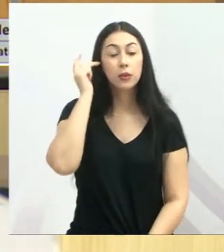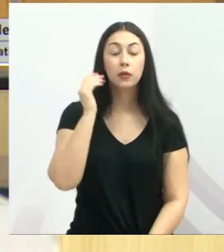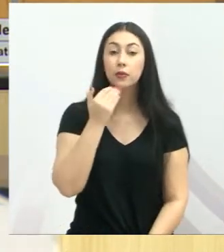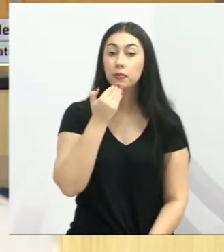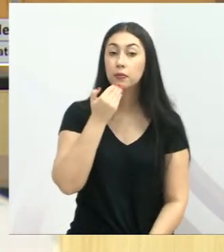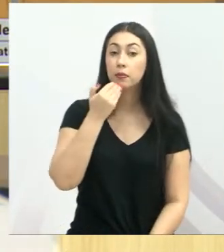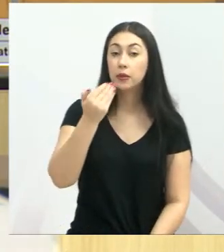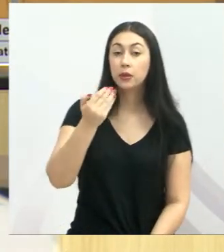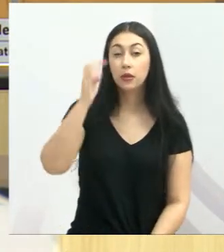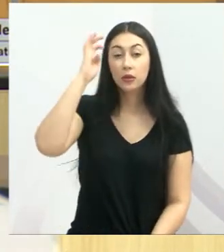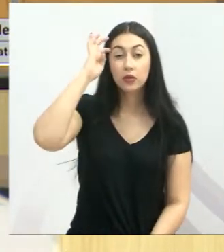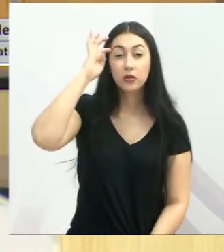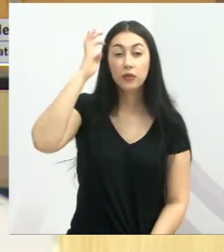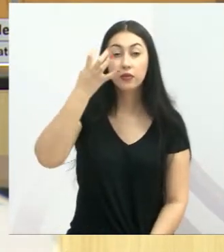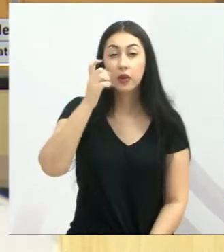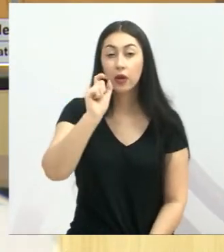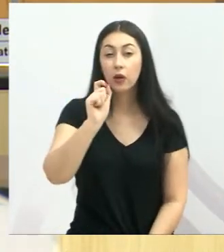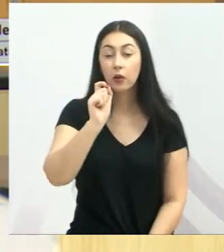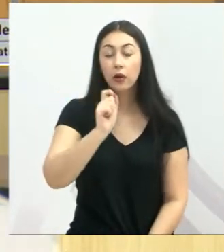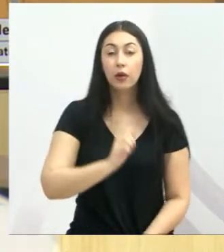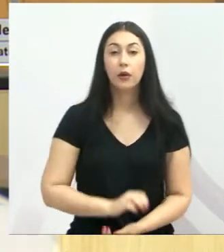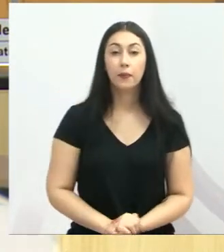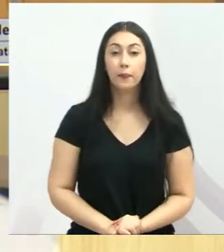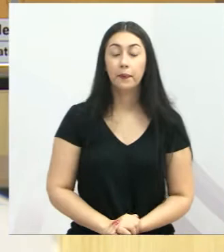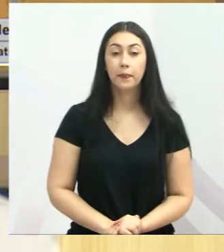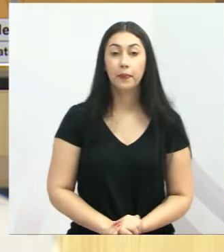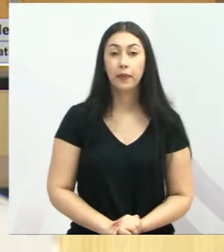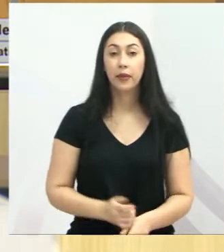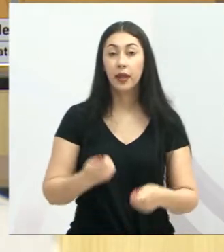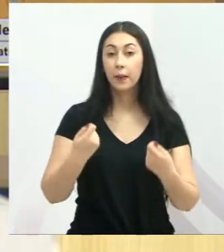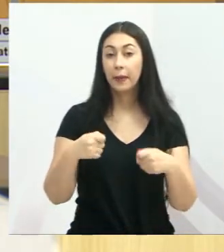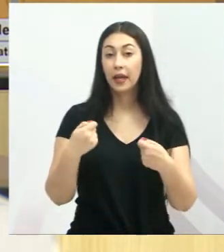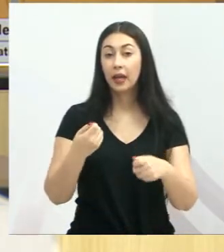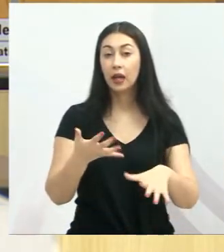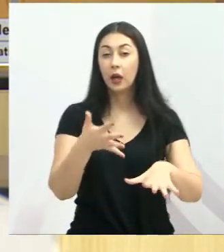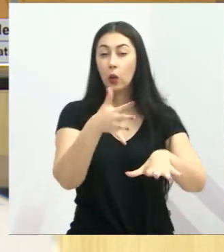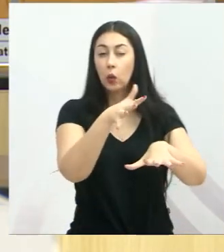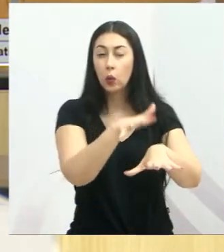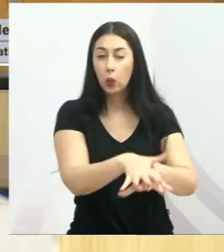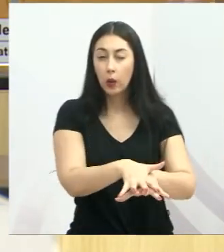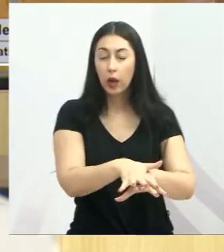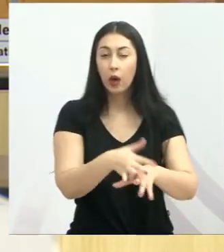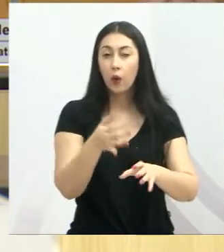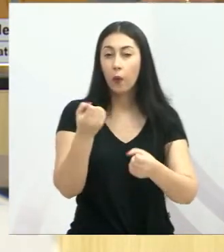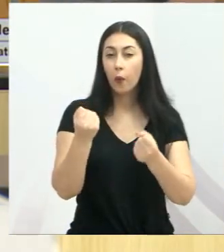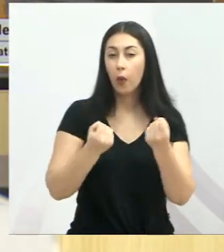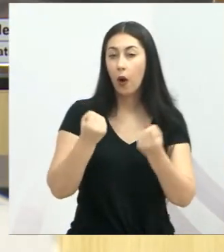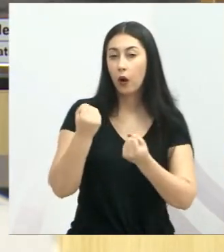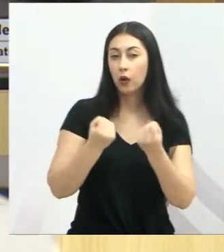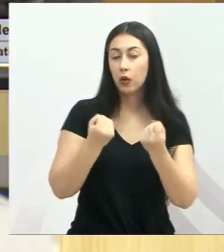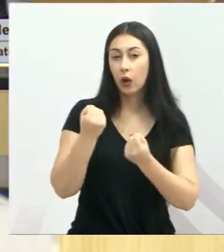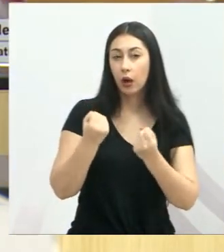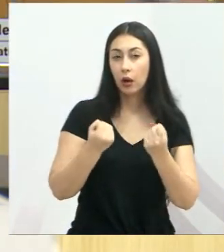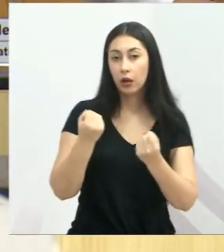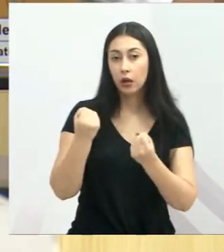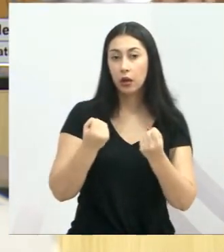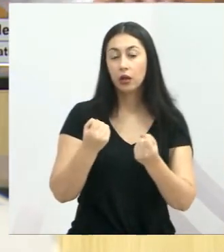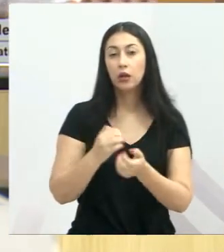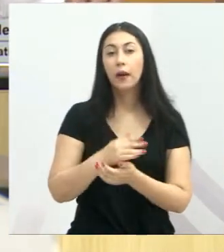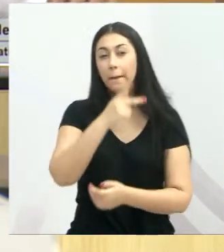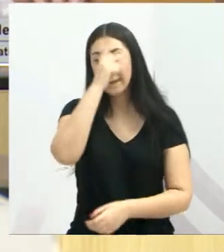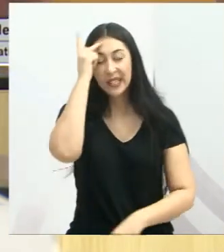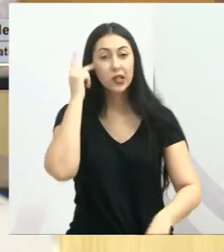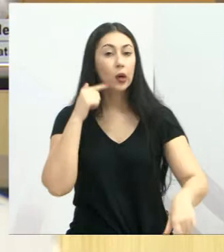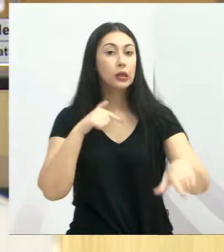solicitando providência para a inclusão das categorias de motoristas e cobradores de transporte público